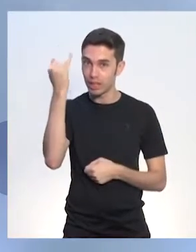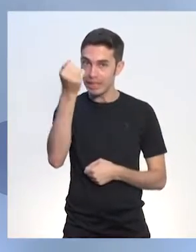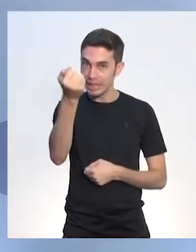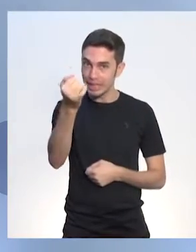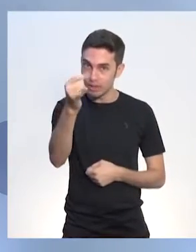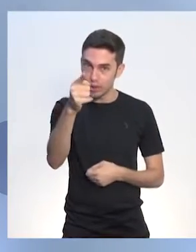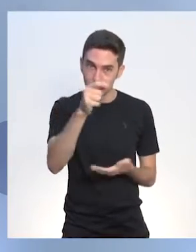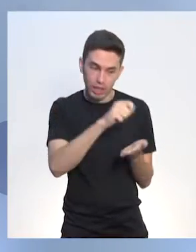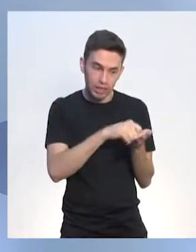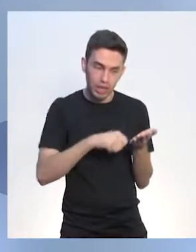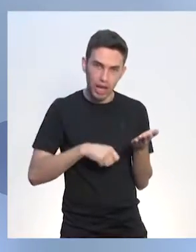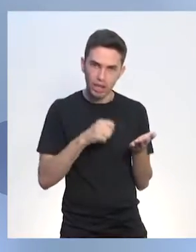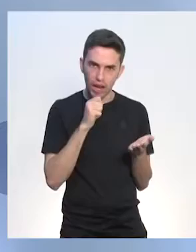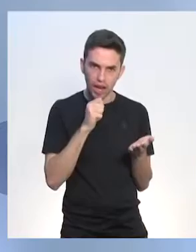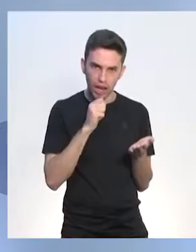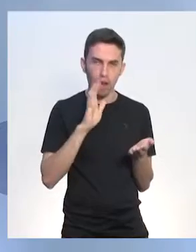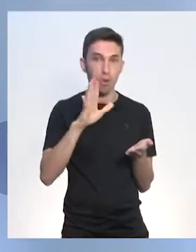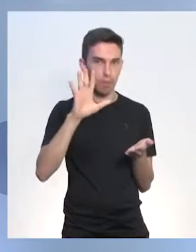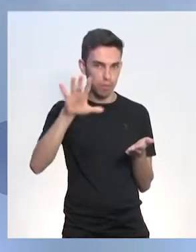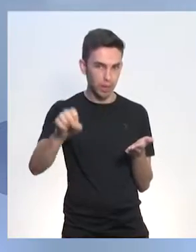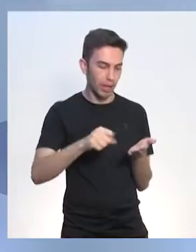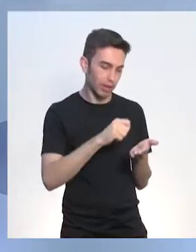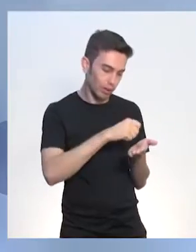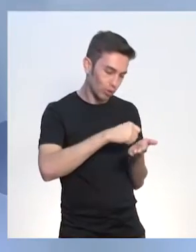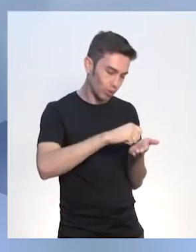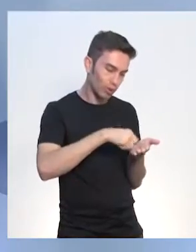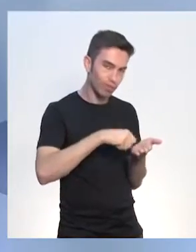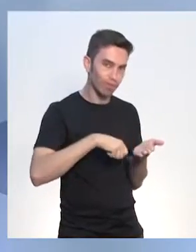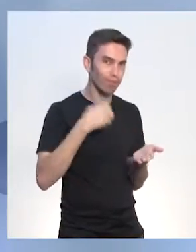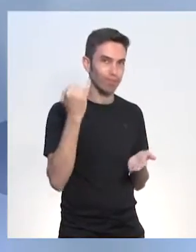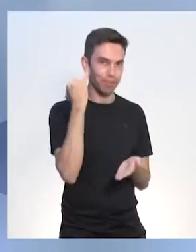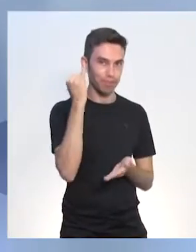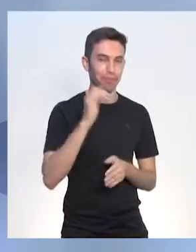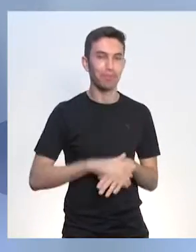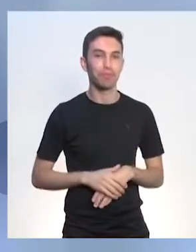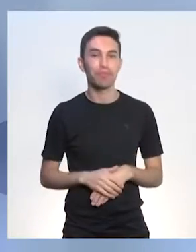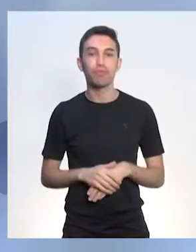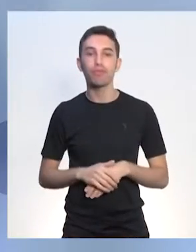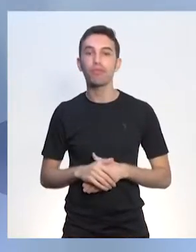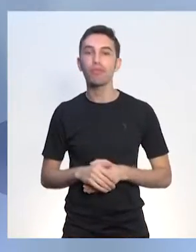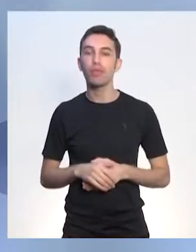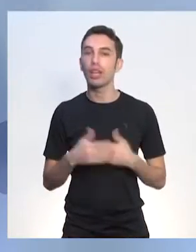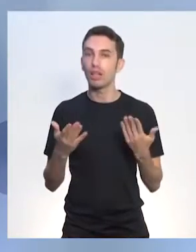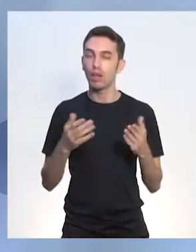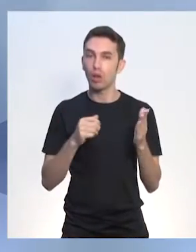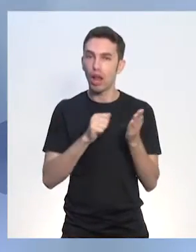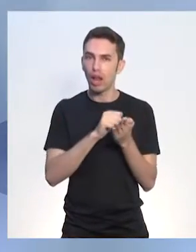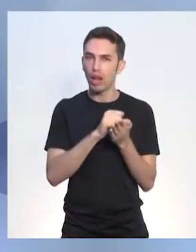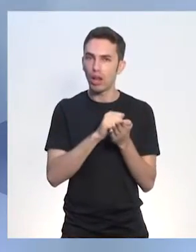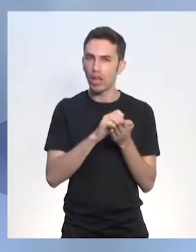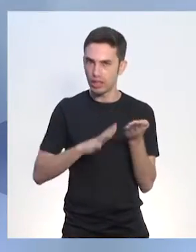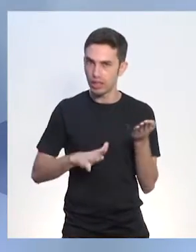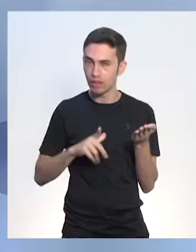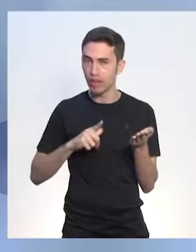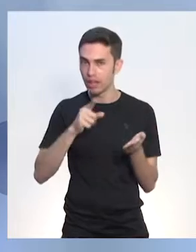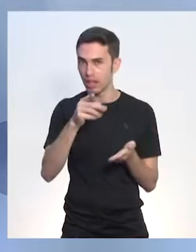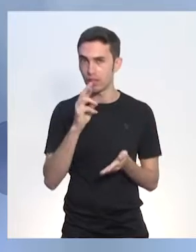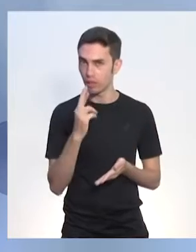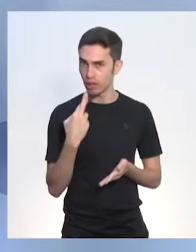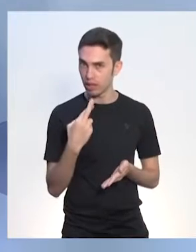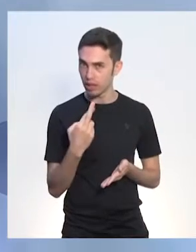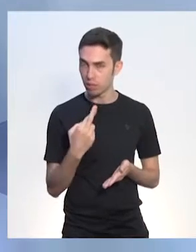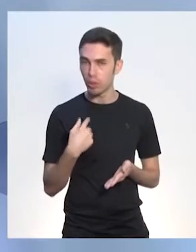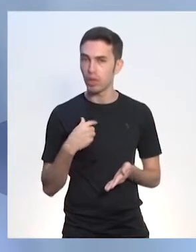anotado no caderno, anota. Beleza? Um dos exercícios que vocês resolveram, acredito eu que tenha dado tempo